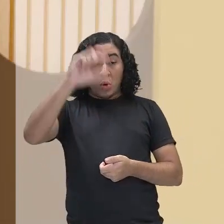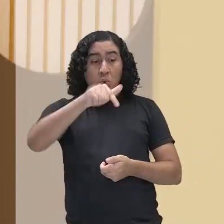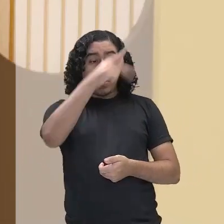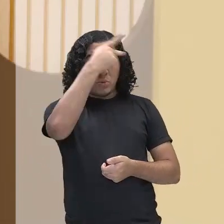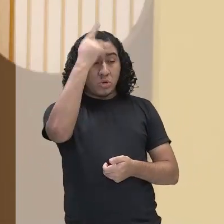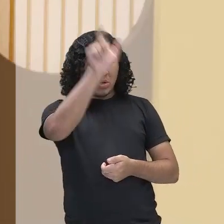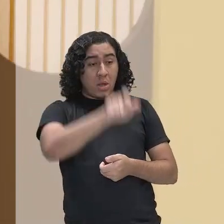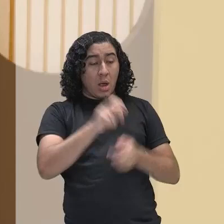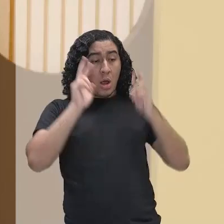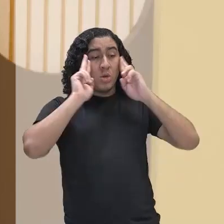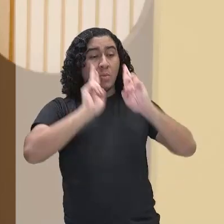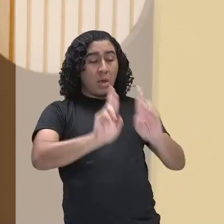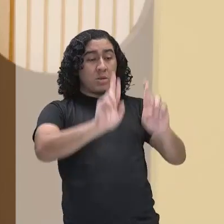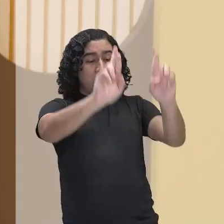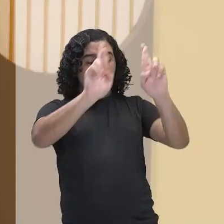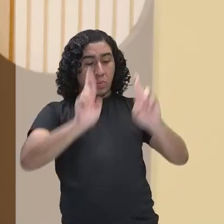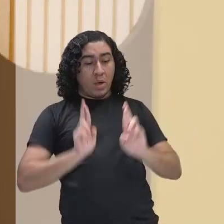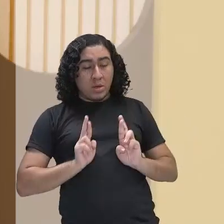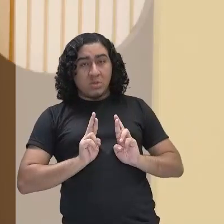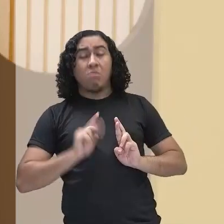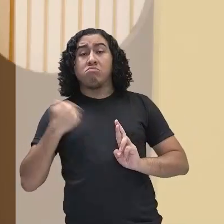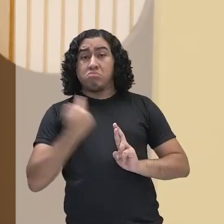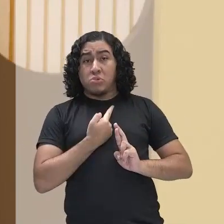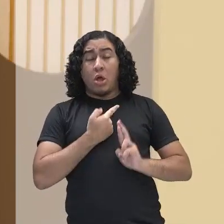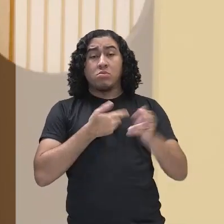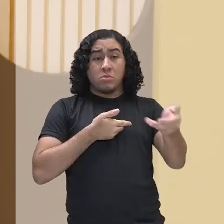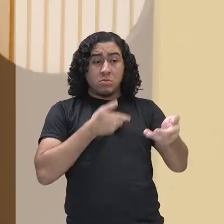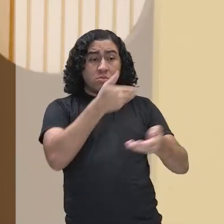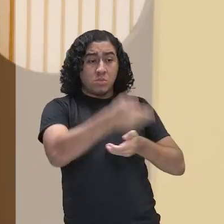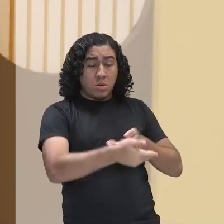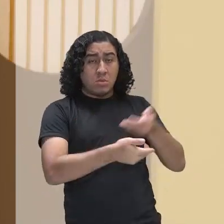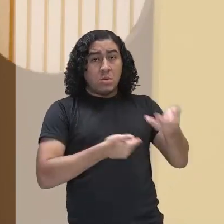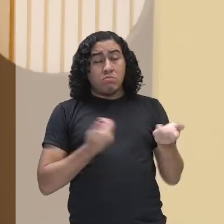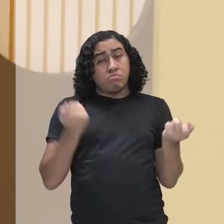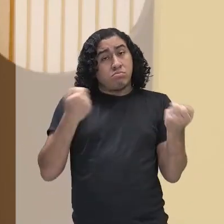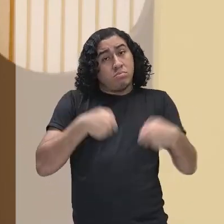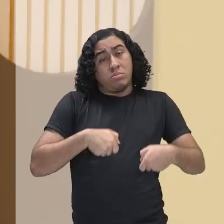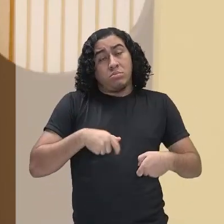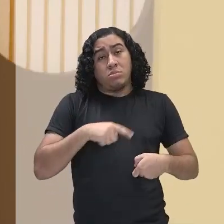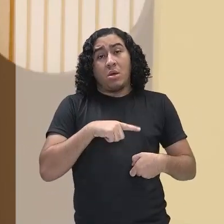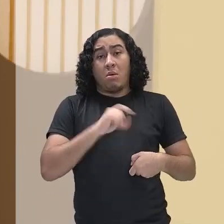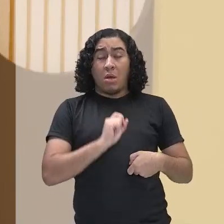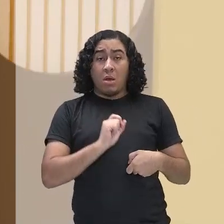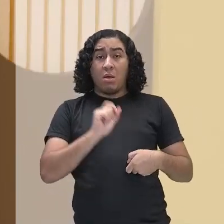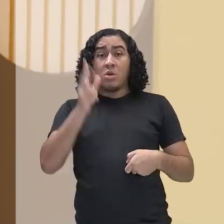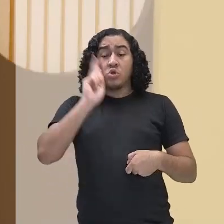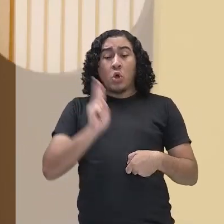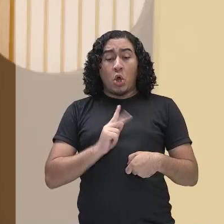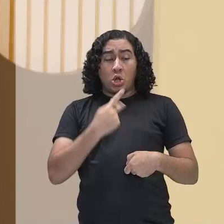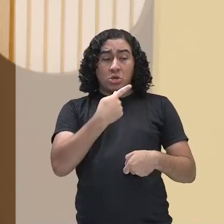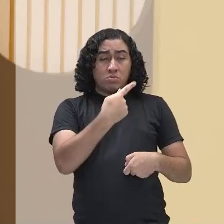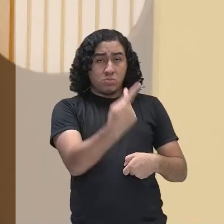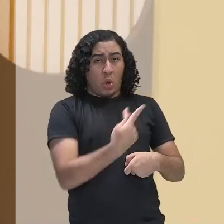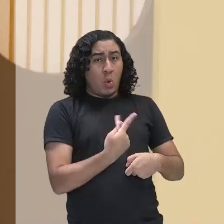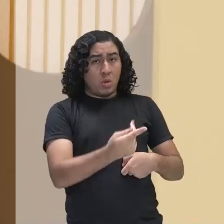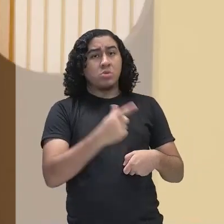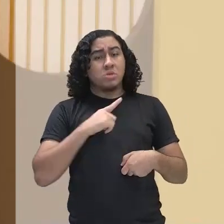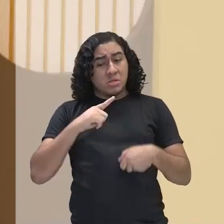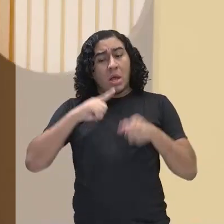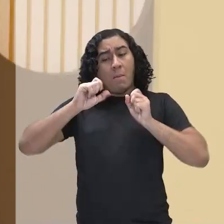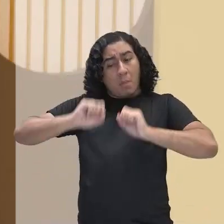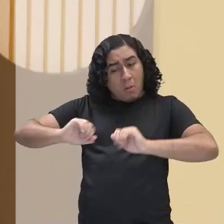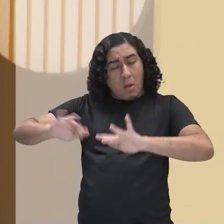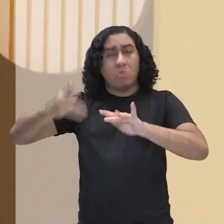ele respeita a minha, assim nós aprendemos um com o outro e a história de ambos é perpetuada, é difundida